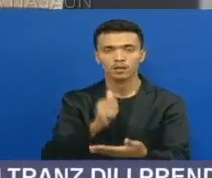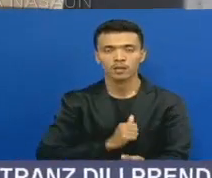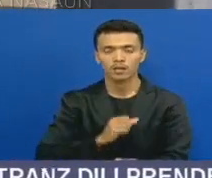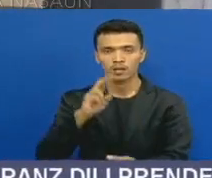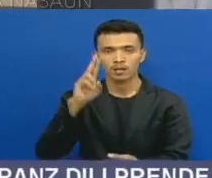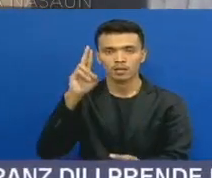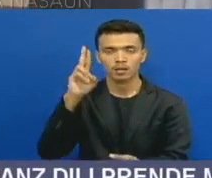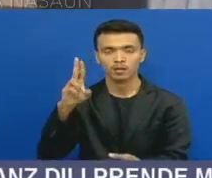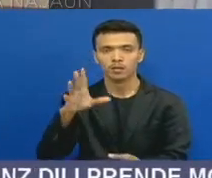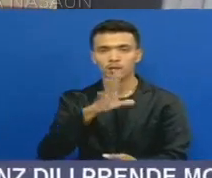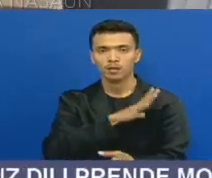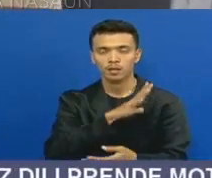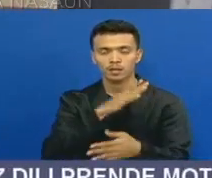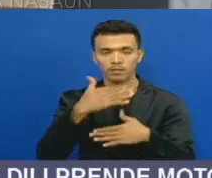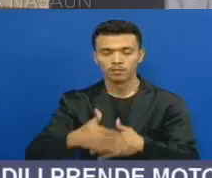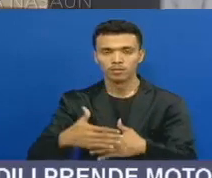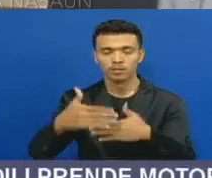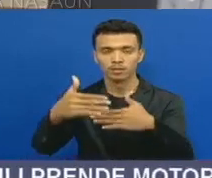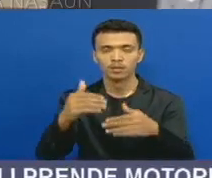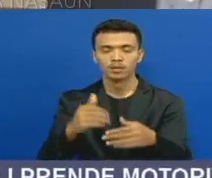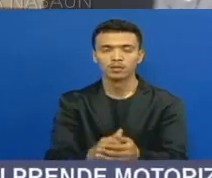nem tem ela, o processo ainda nem se